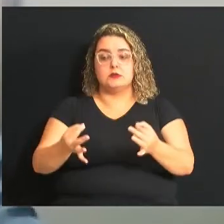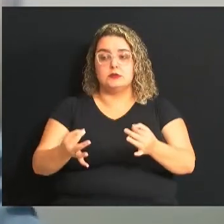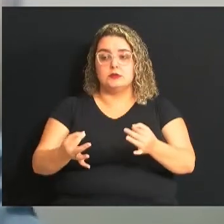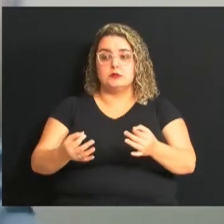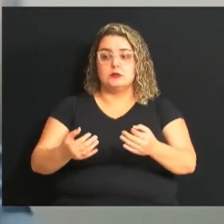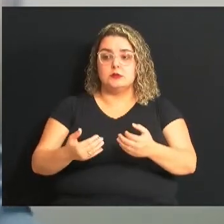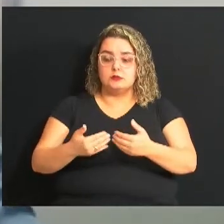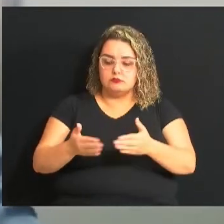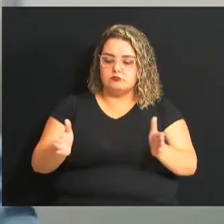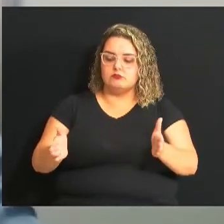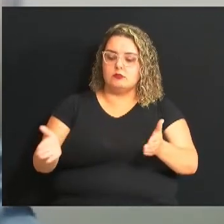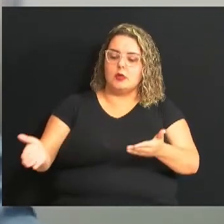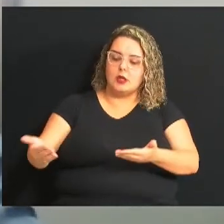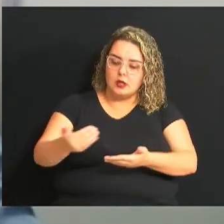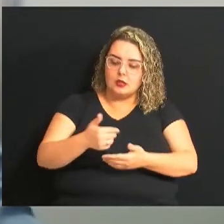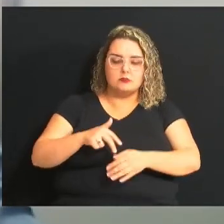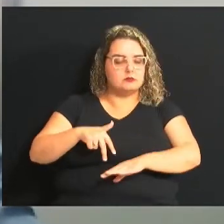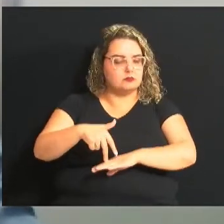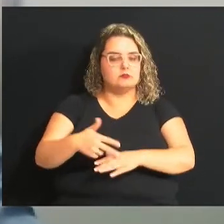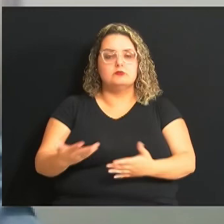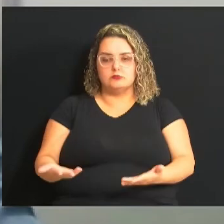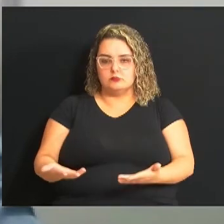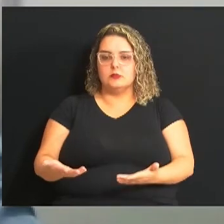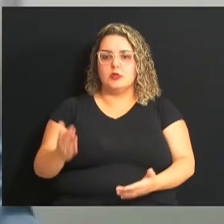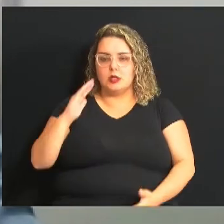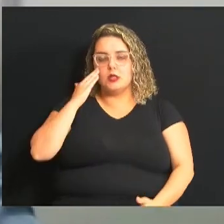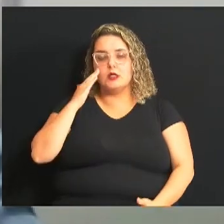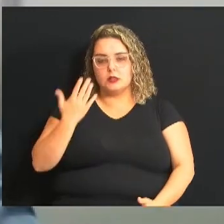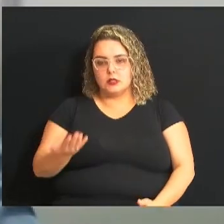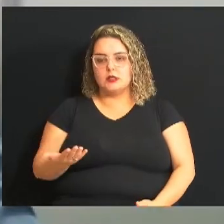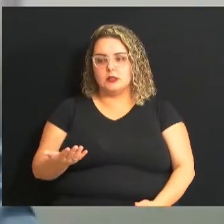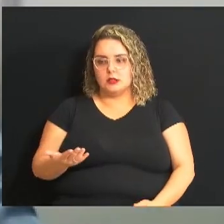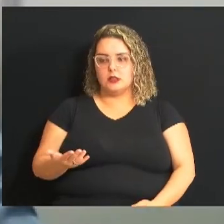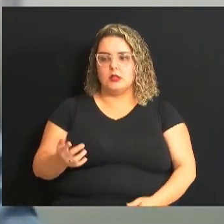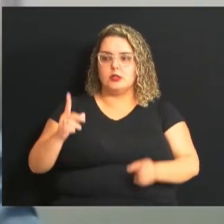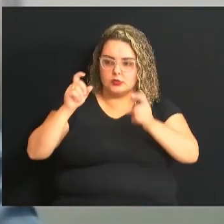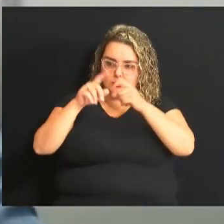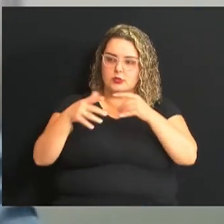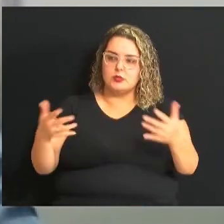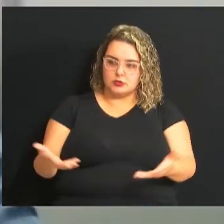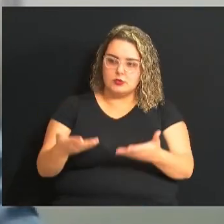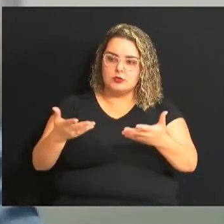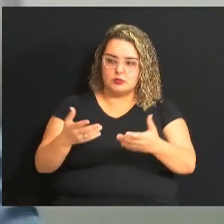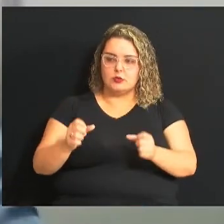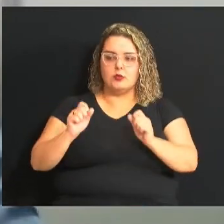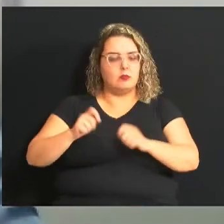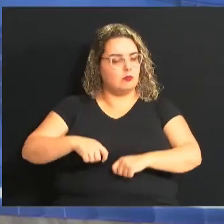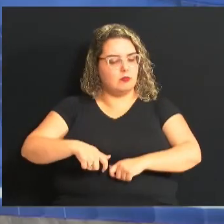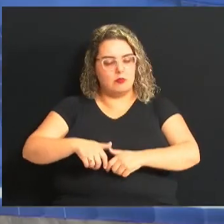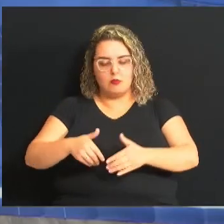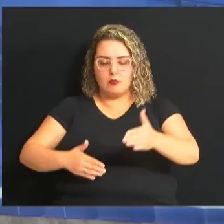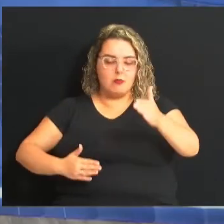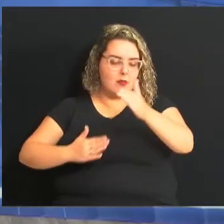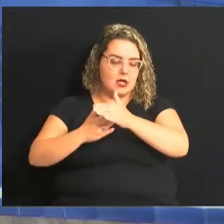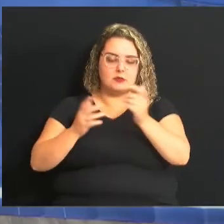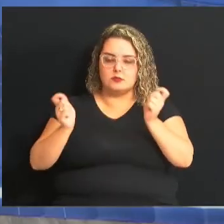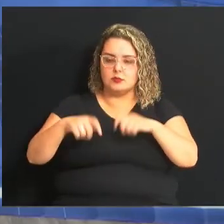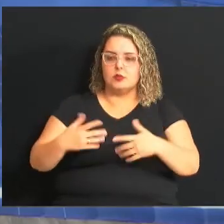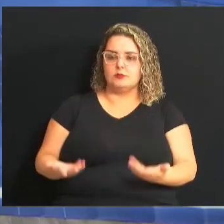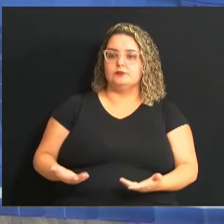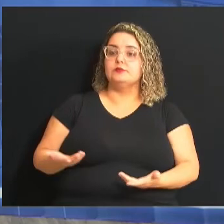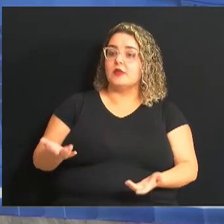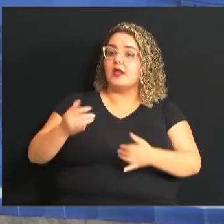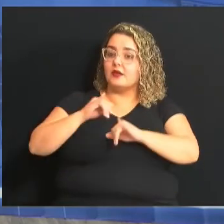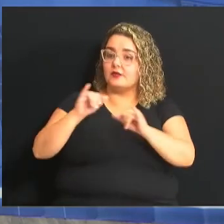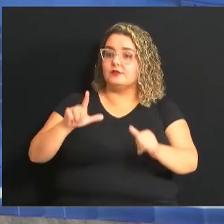de extrema disposição para acolher, entender a dificuldade e incentivar o máximo que a gente pode. Tá aí o recado do Lucas